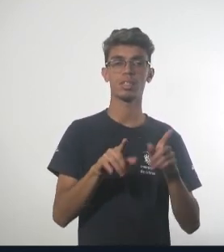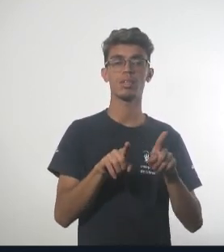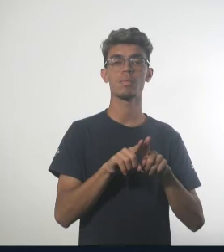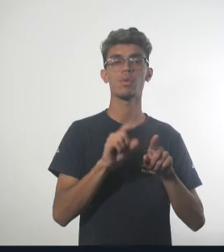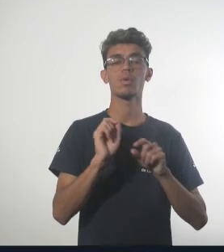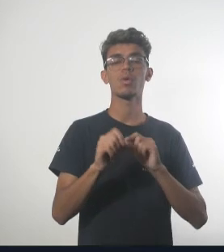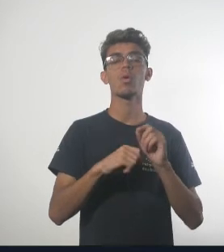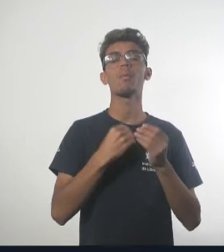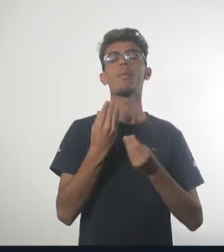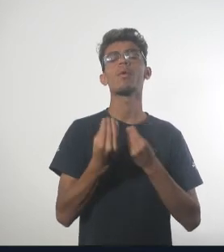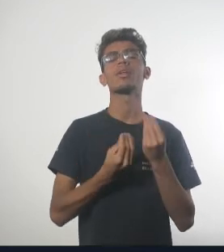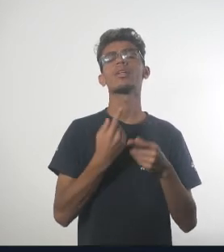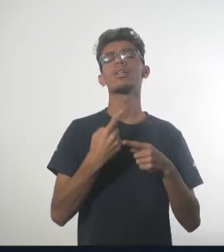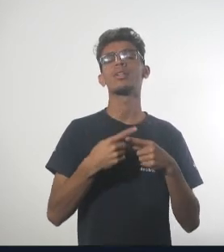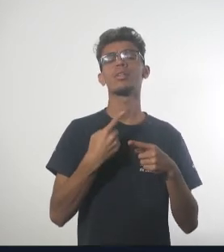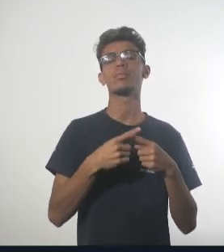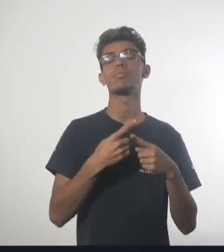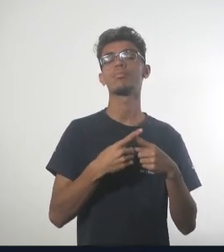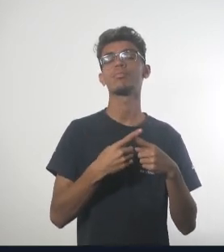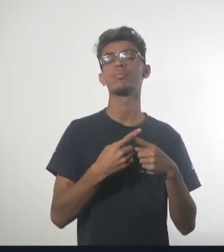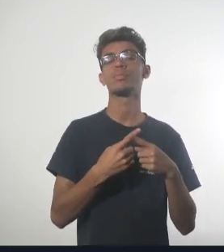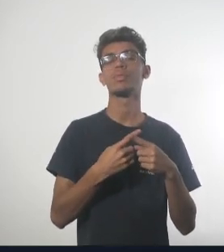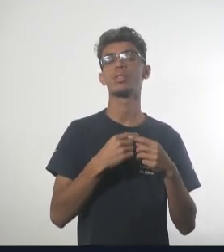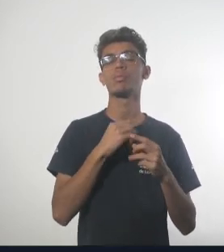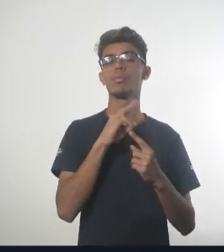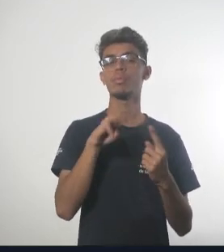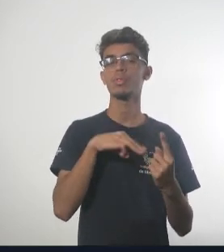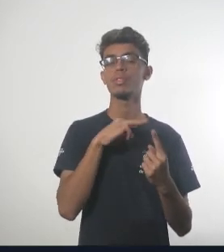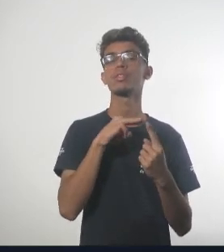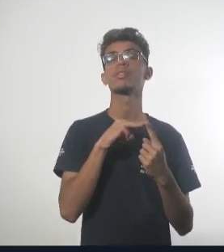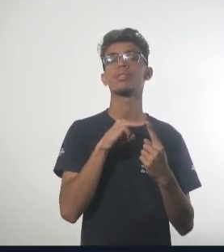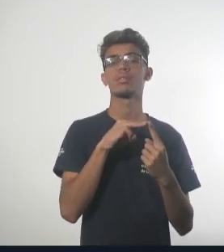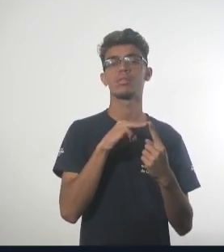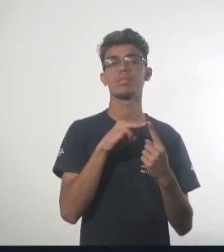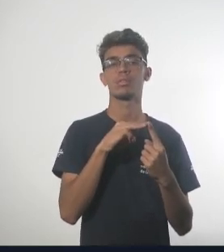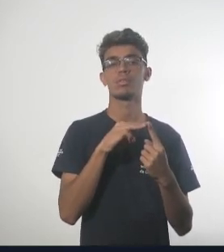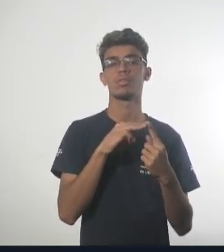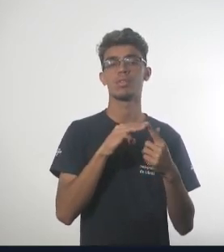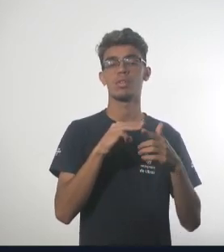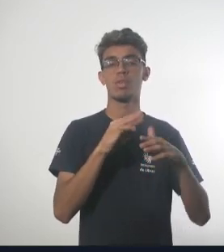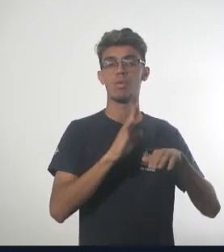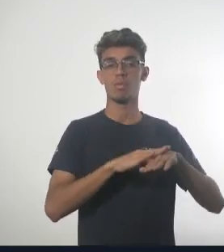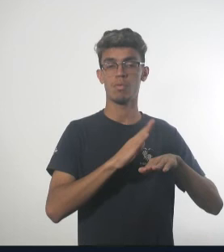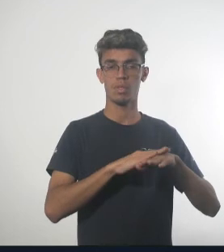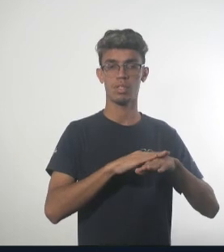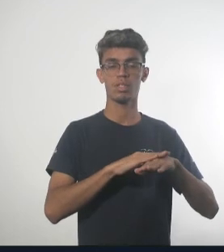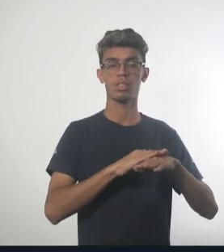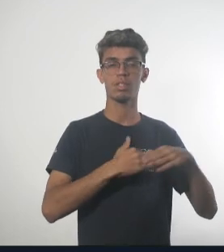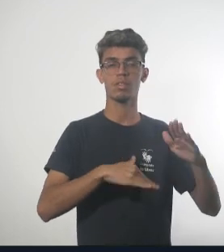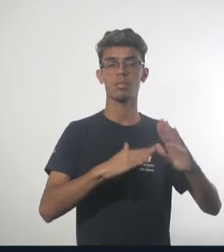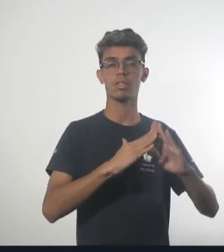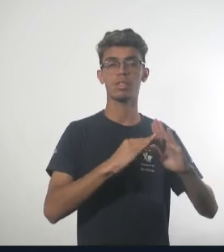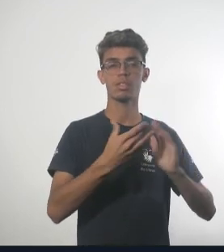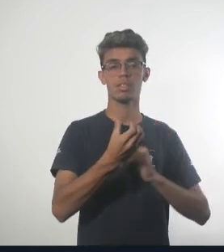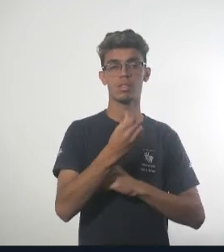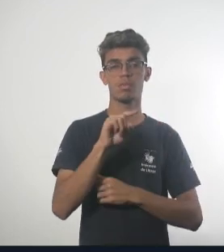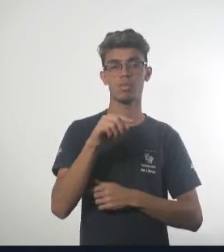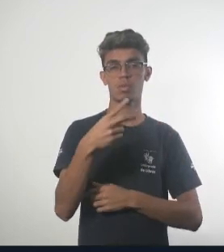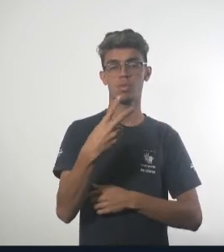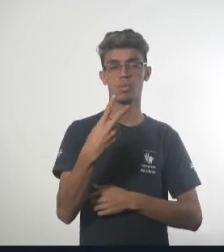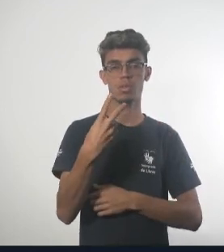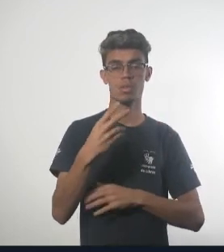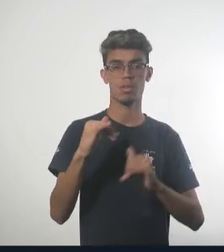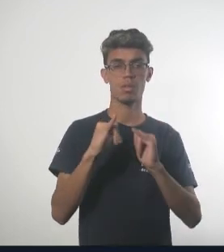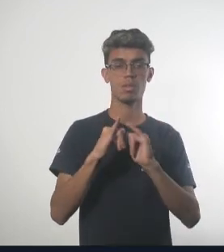os motivos para que não fosse realizada essa quarentena dos contatos. 6,2% referiram que não fizeram